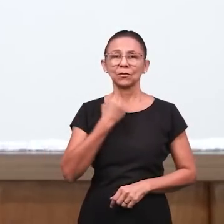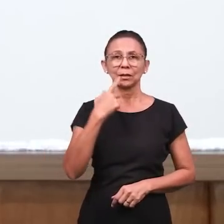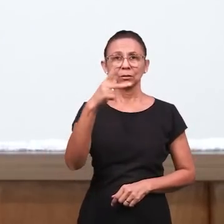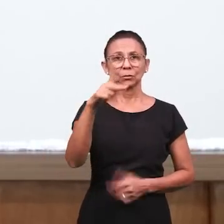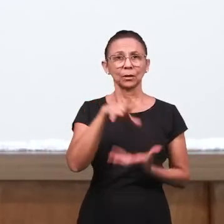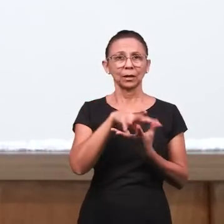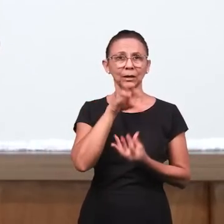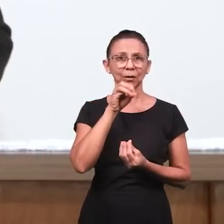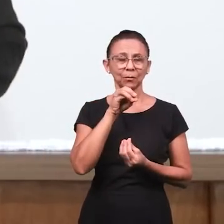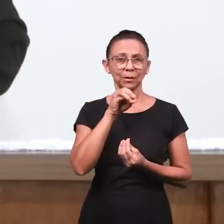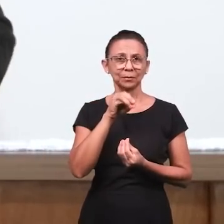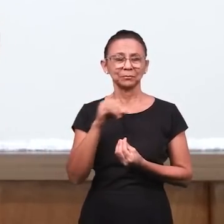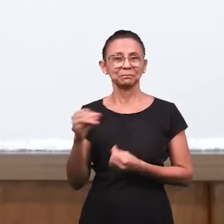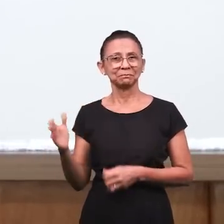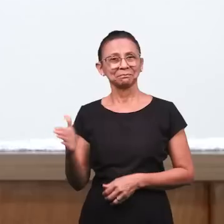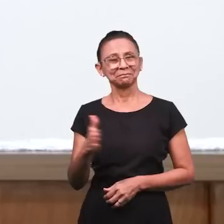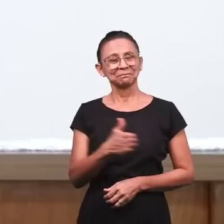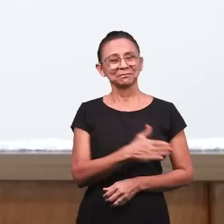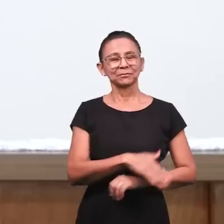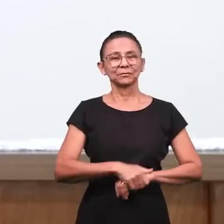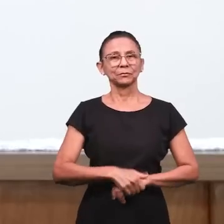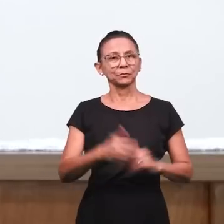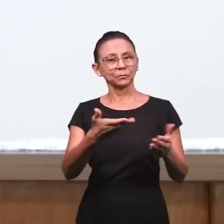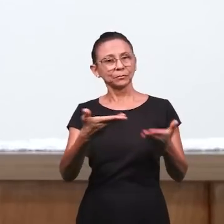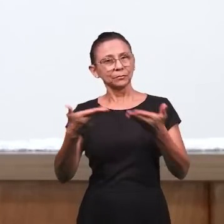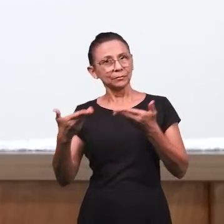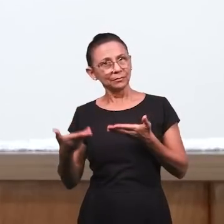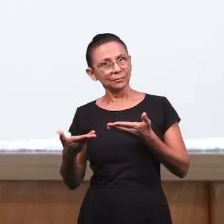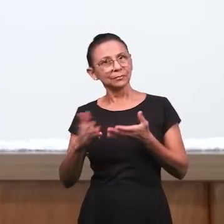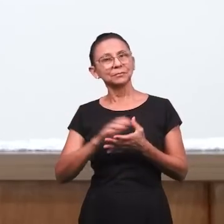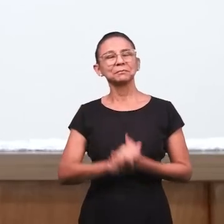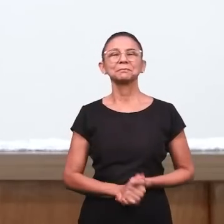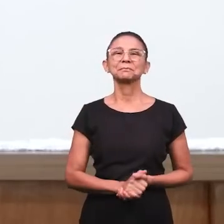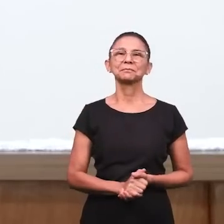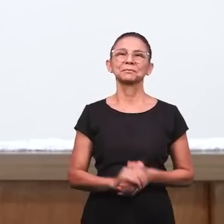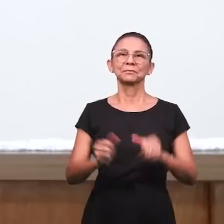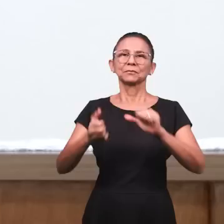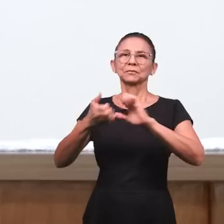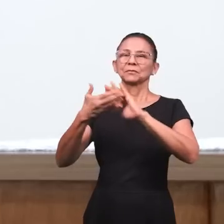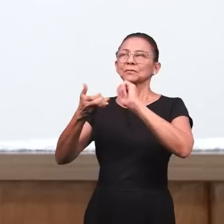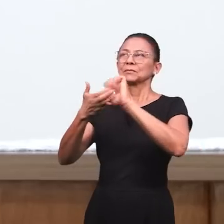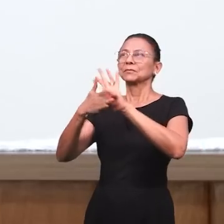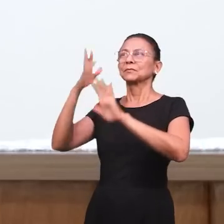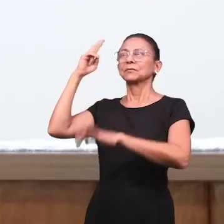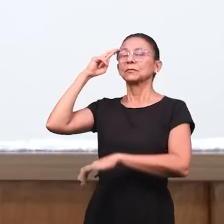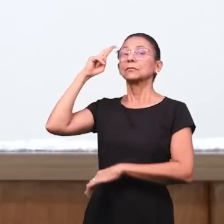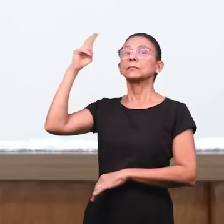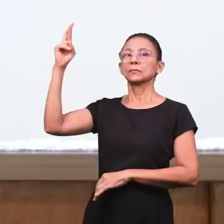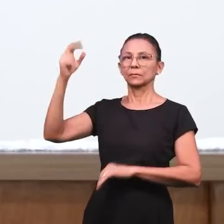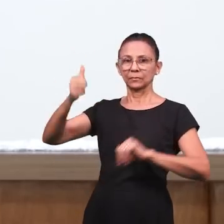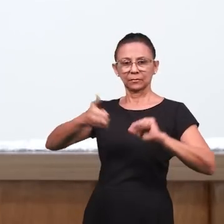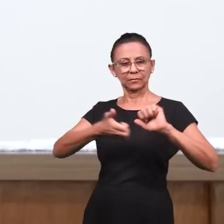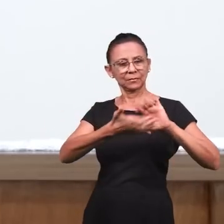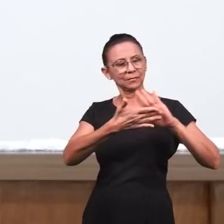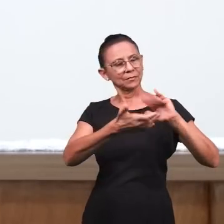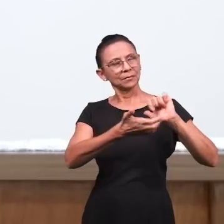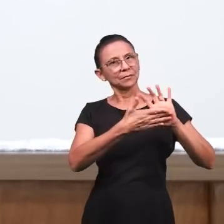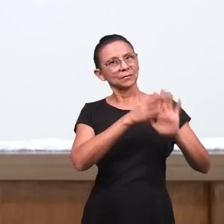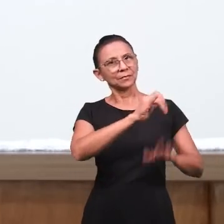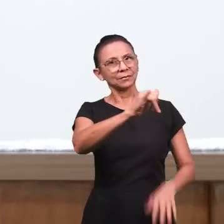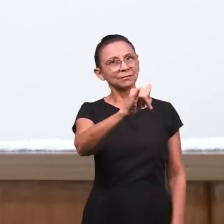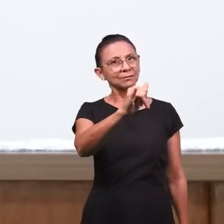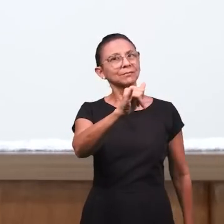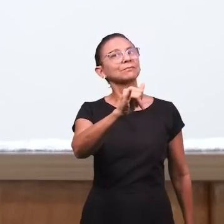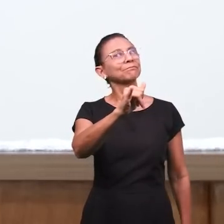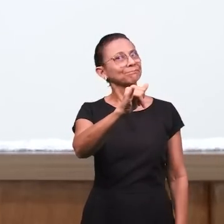bendito o nome do Senhor. Quero convidar você agora. Vamos cantar um louvor ao Senhor. E esse louvor